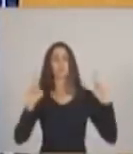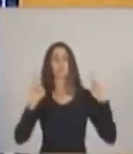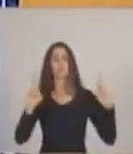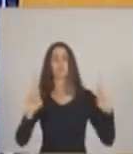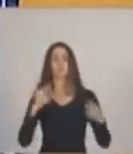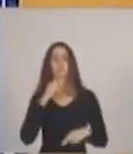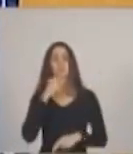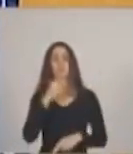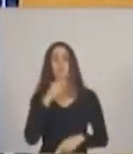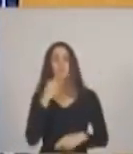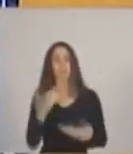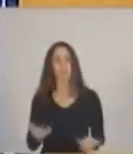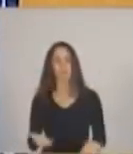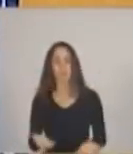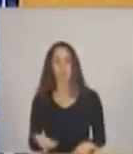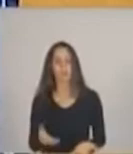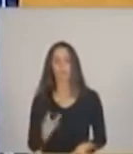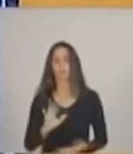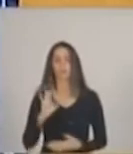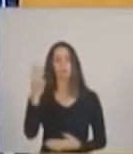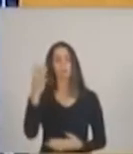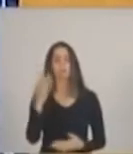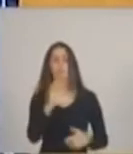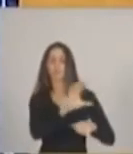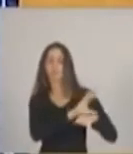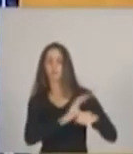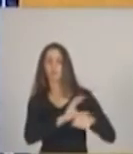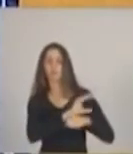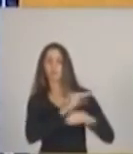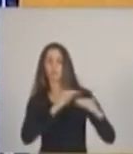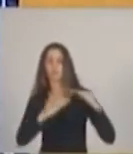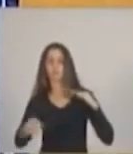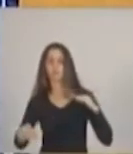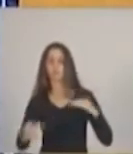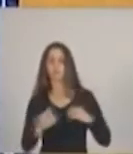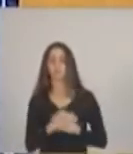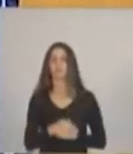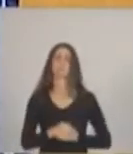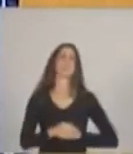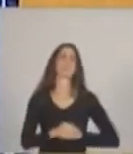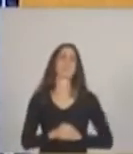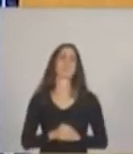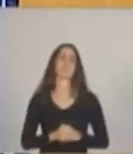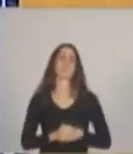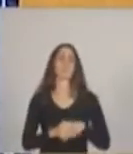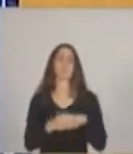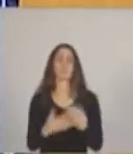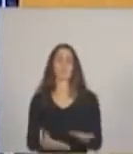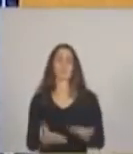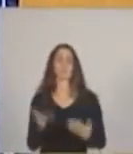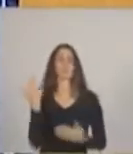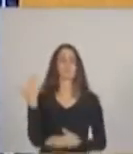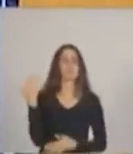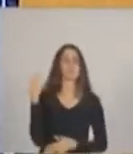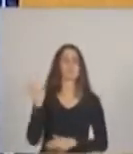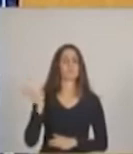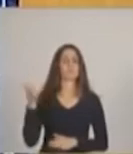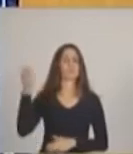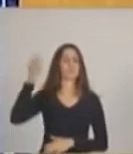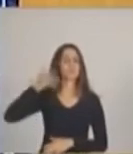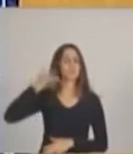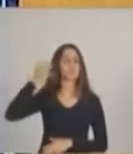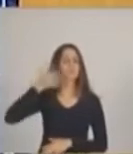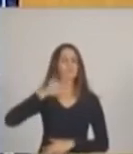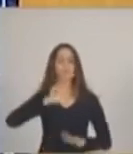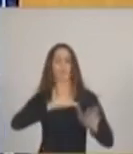viáveis e efetivamente constitucionais. Como eu disse já em outras ocasiões, a lei